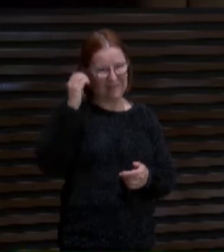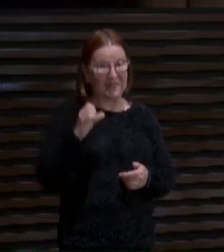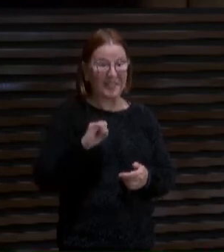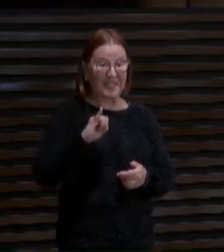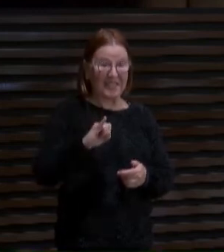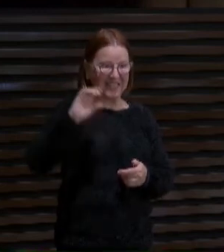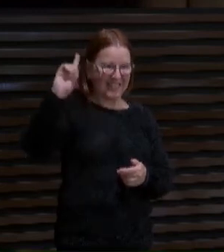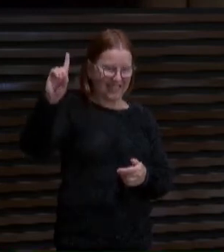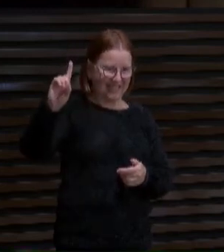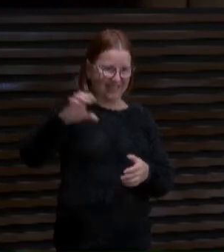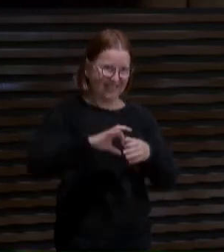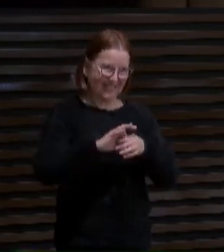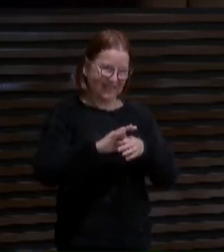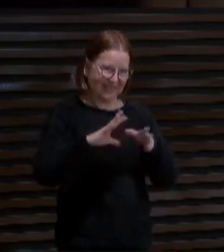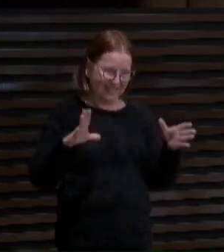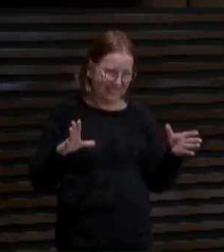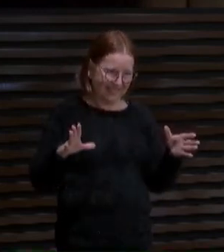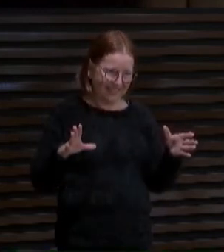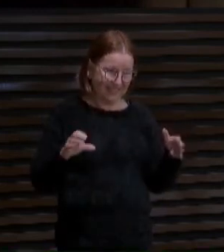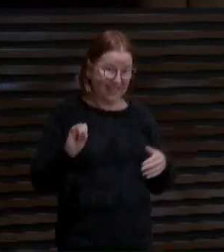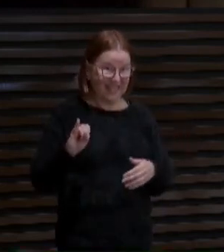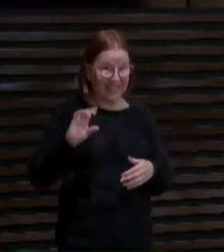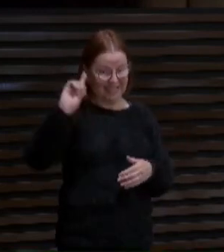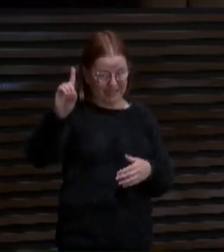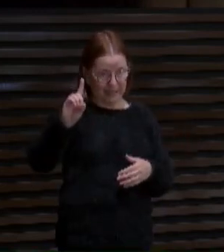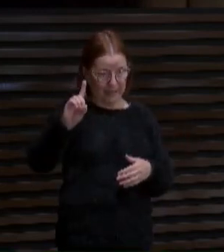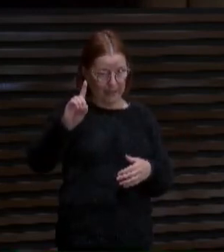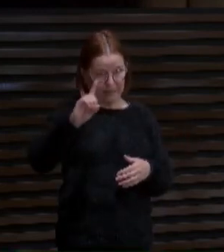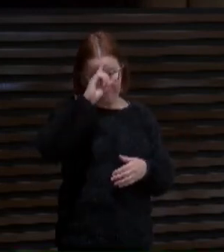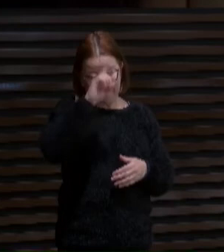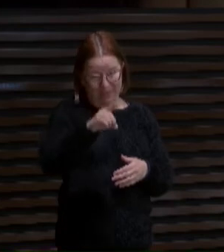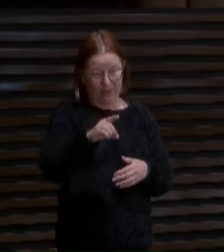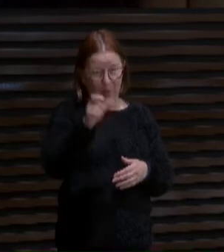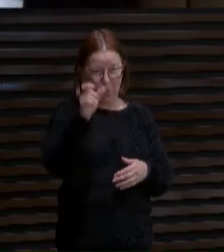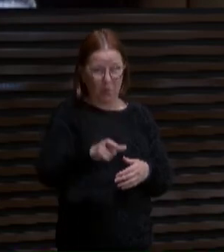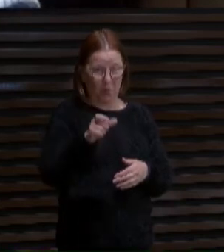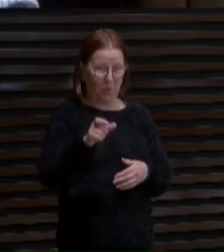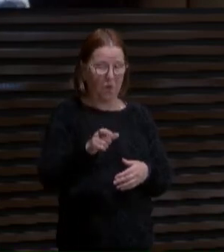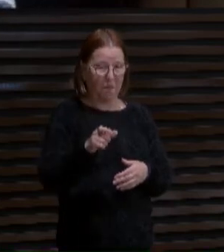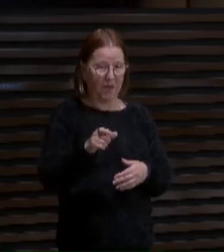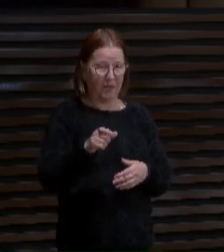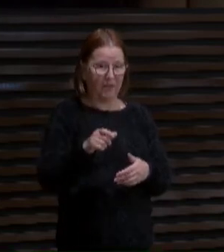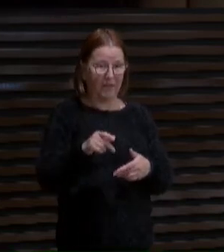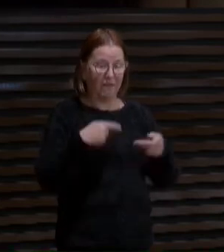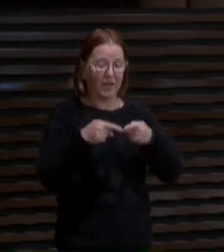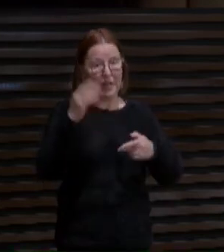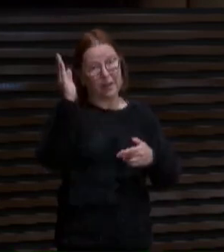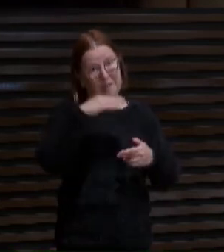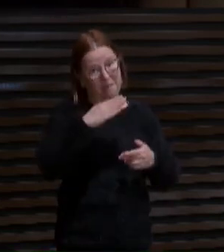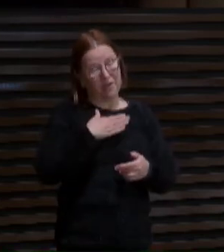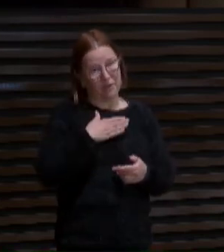permitiu se Deus ordenou que ele viesse me amaldiçoar Gente